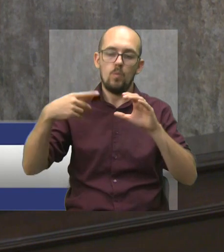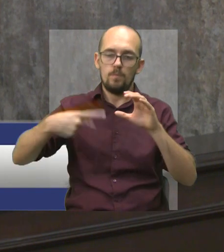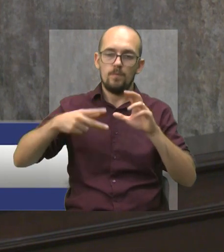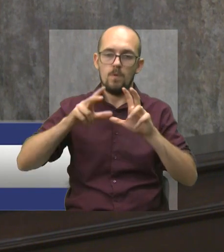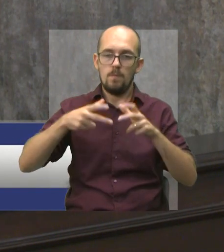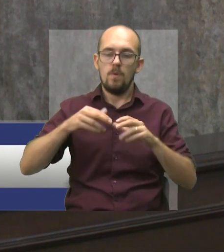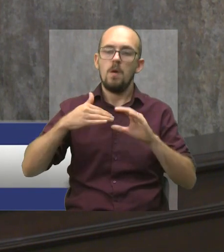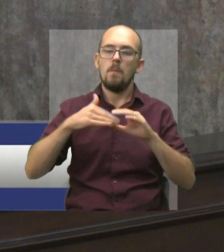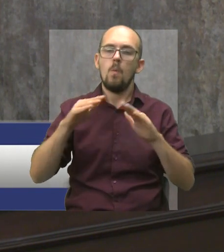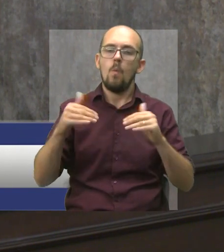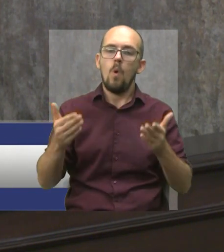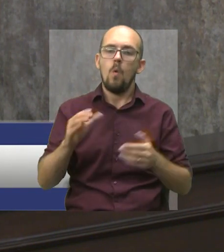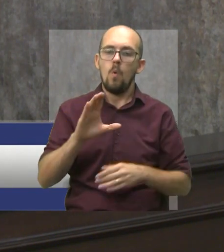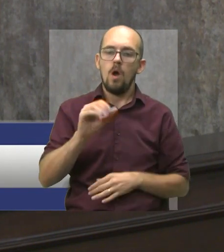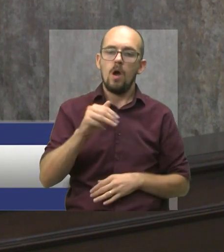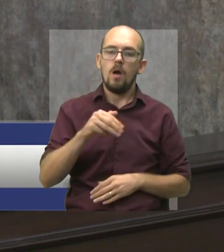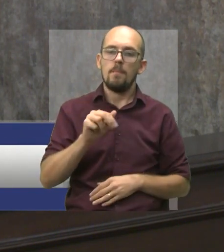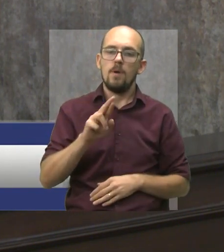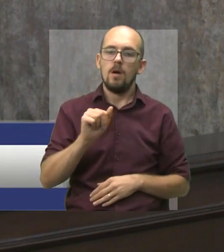no